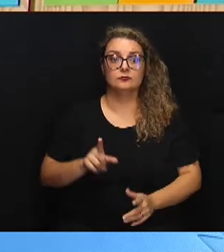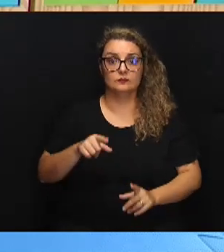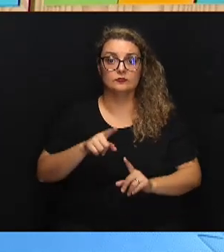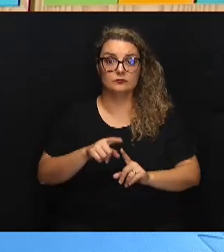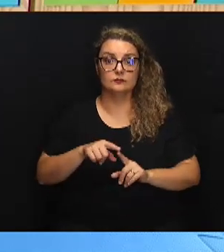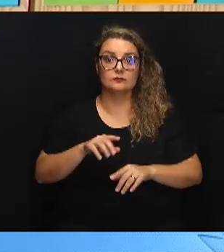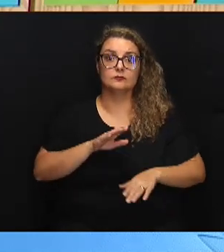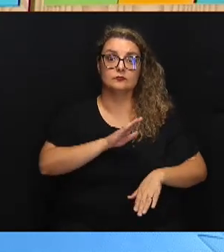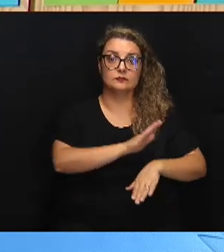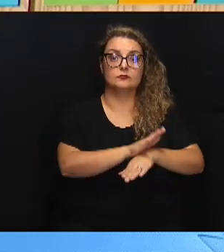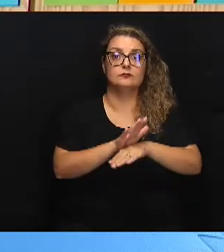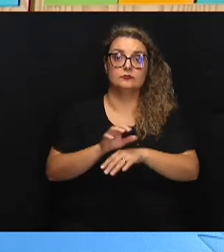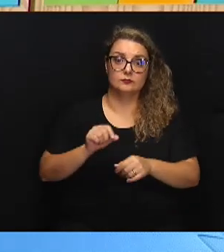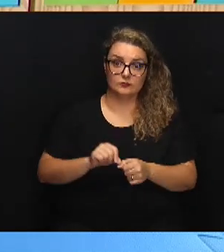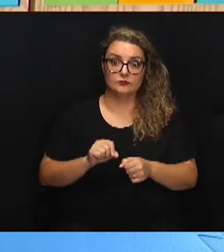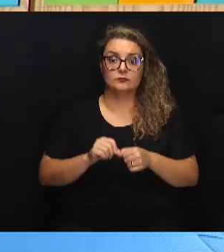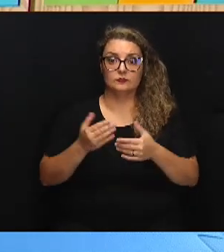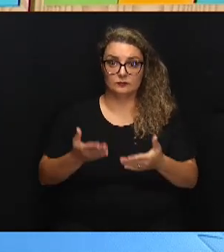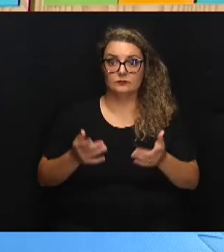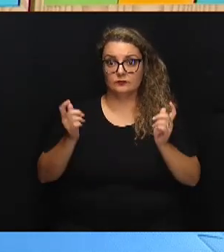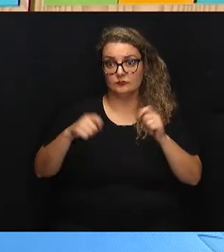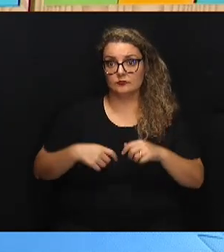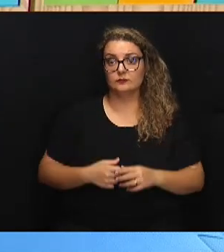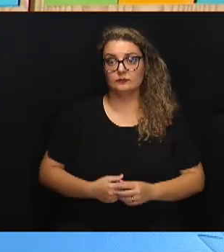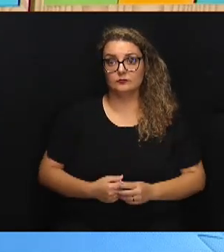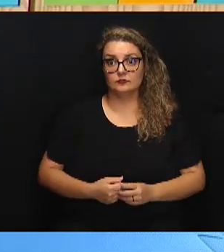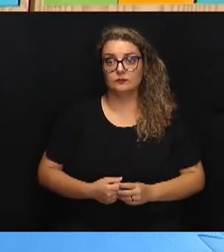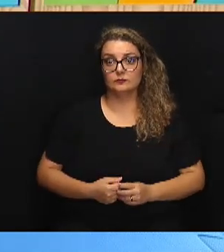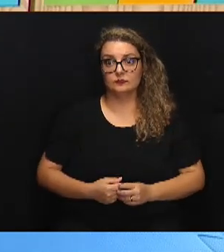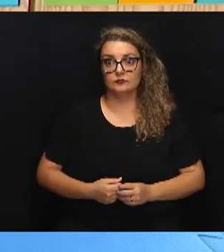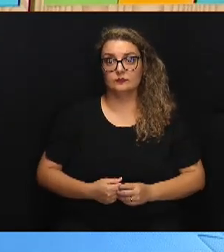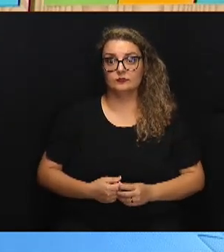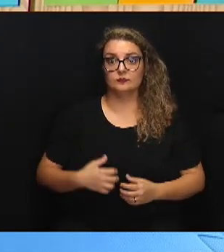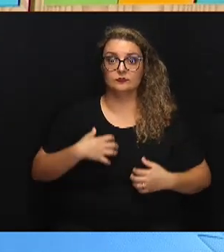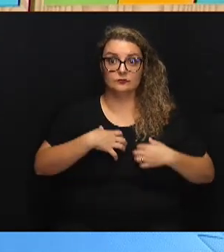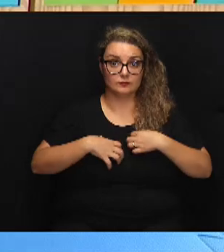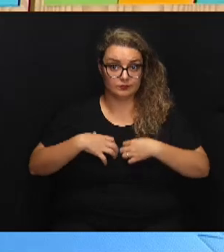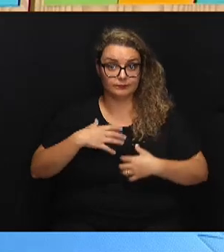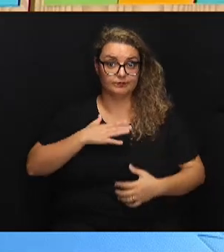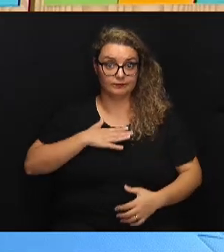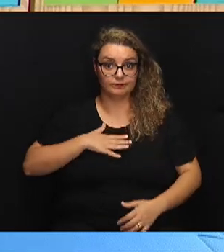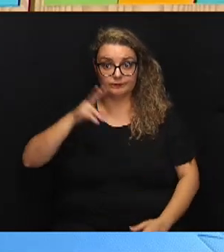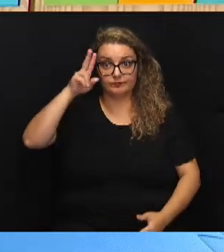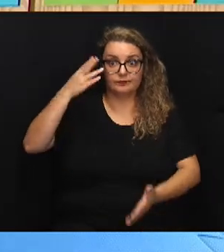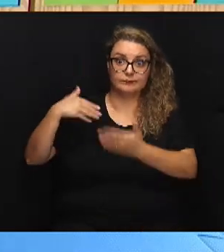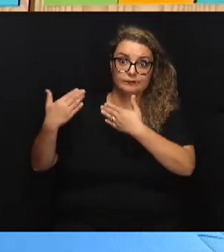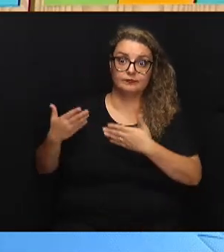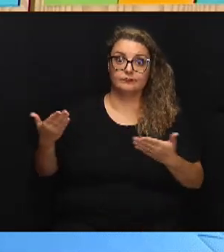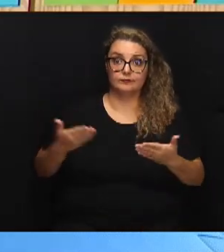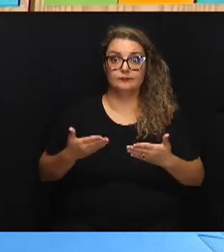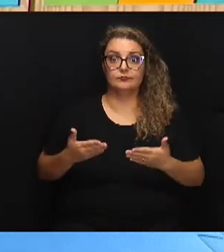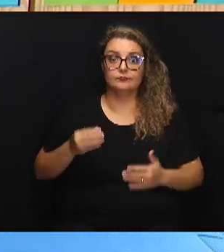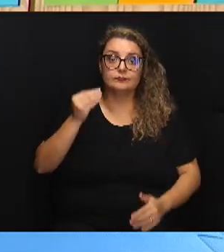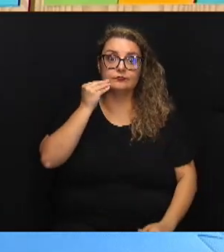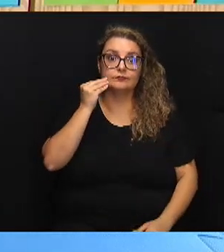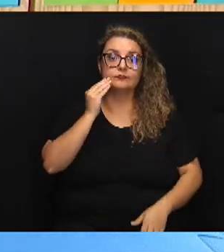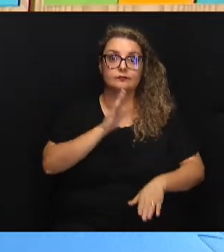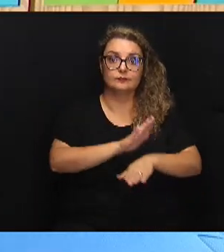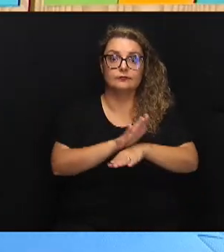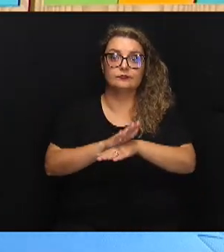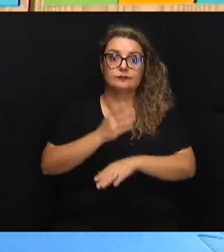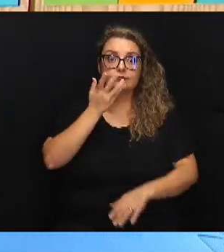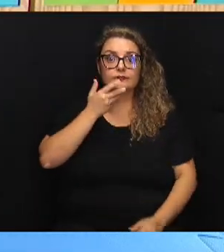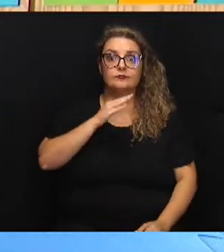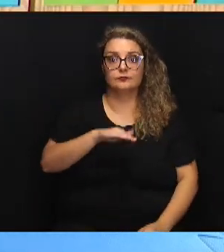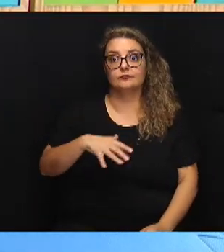ajuda que faz isso ser possível, né? Que mexeu na minha história lá atrás e hoje eu tô tentando ajudar essas crianças